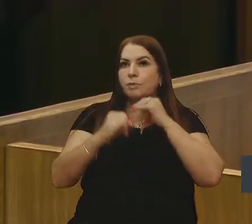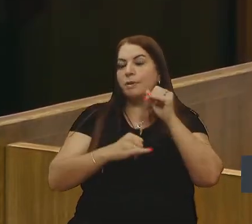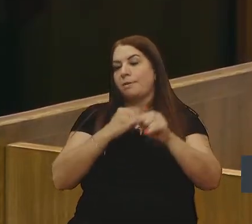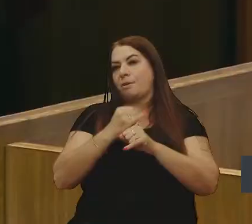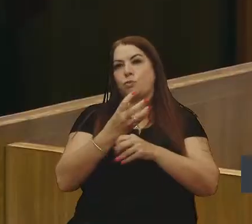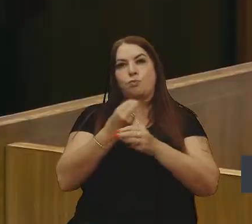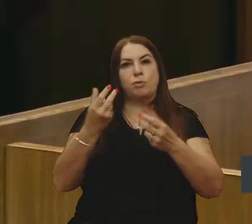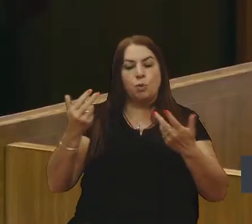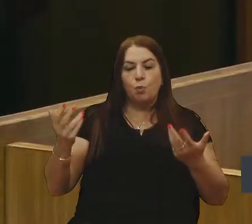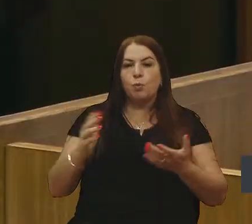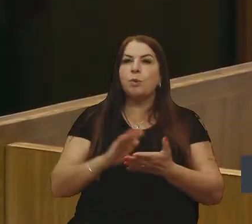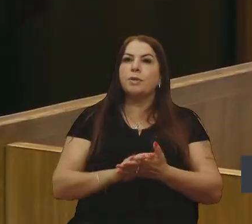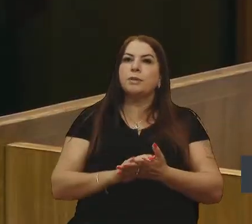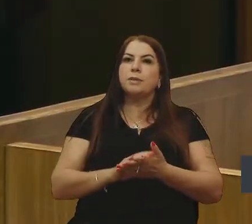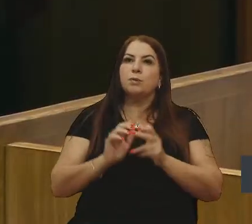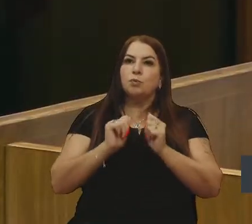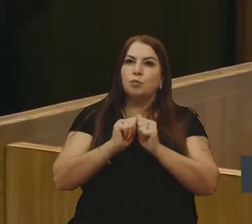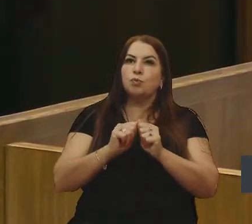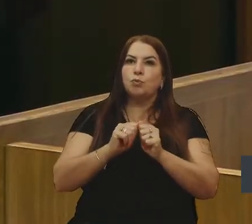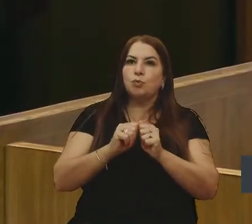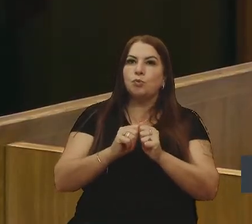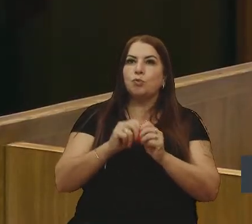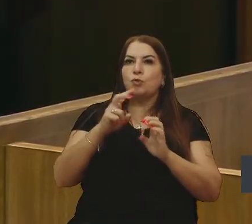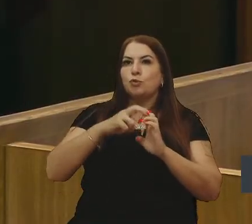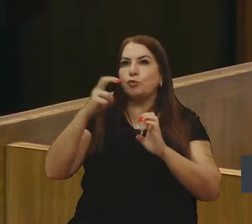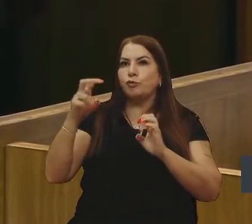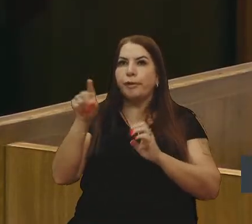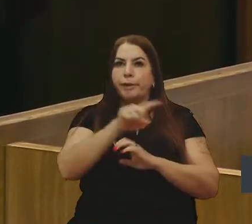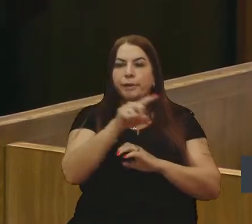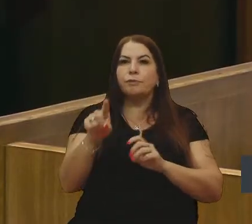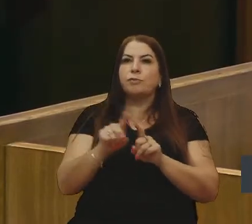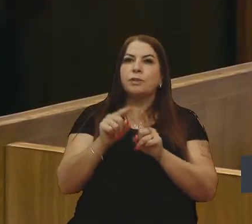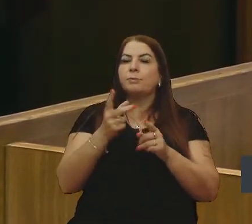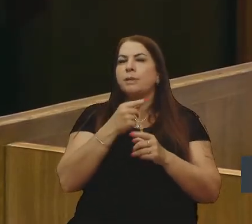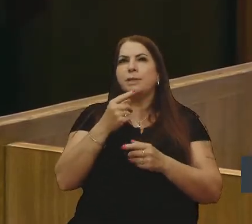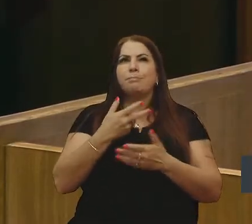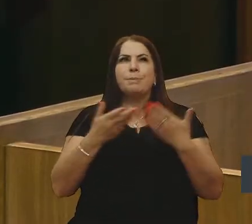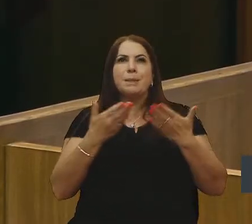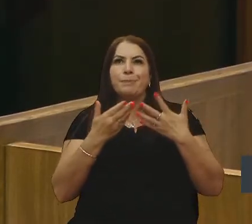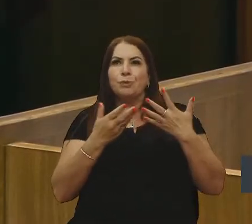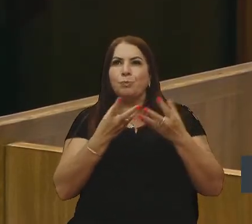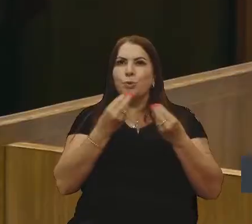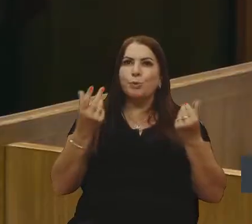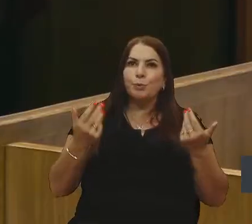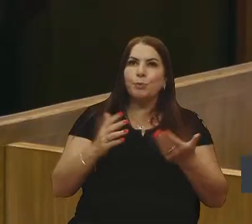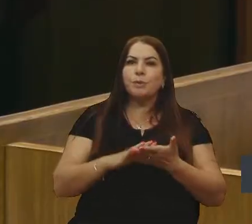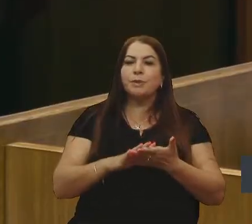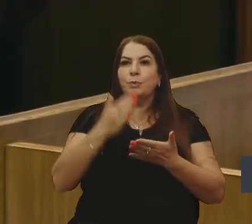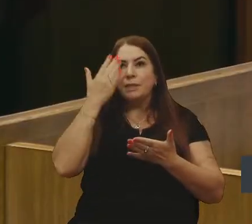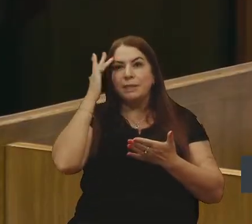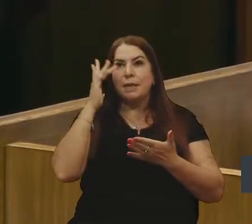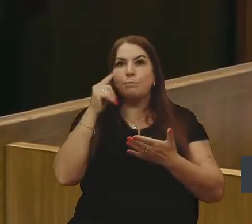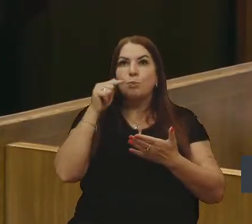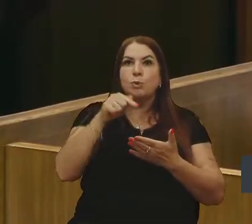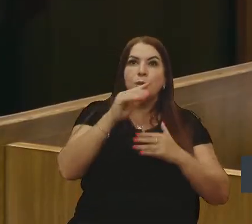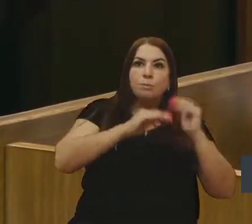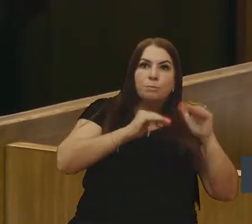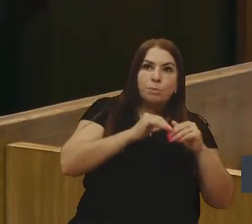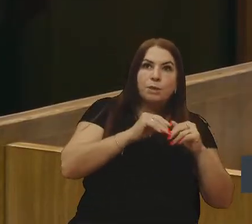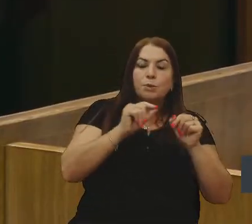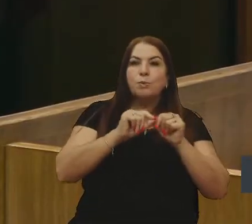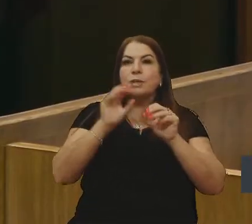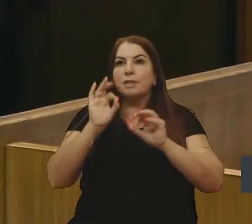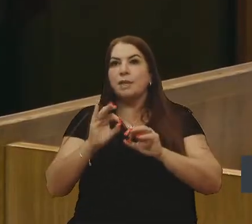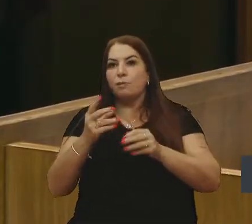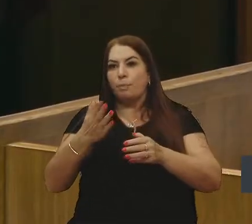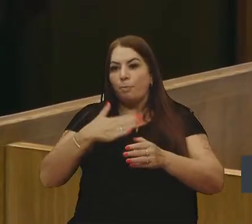muita coisa, né, através dos chats, enfim, e às vezes a gente se sente perdido porque é muita coisa e não sabe aquilo que se aplica e aquilo que serve para o